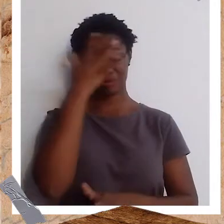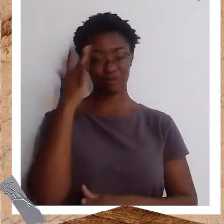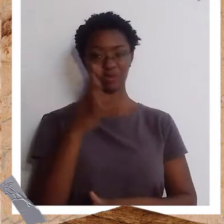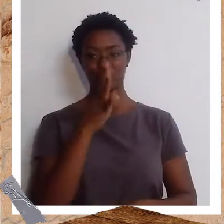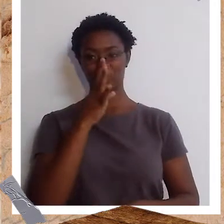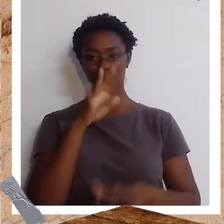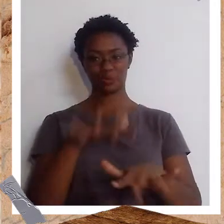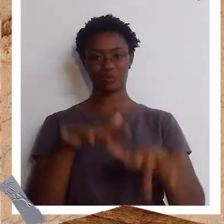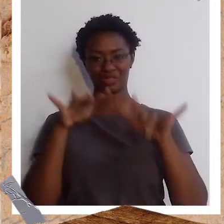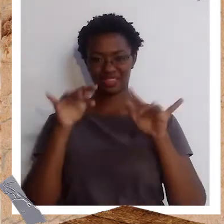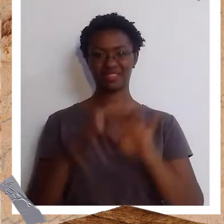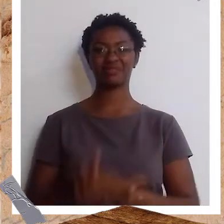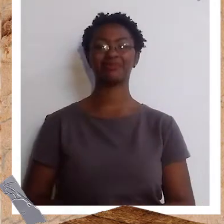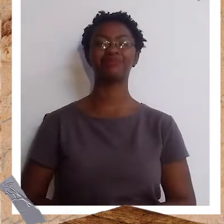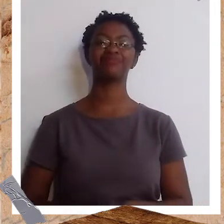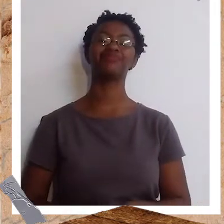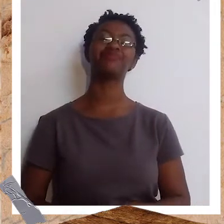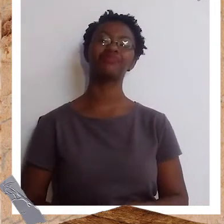avisando.